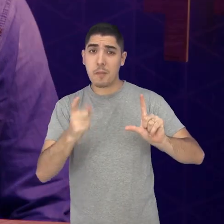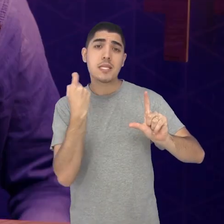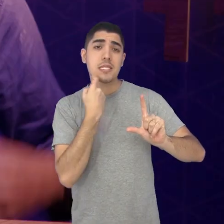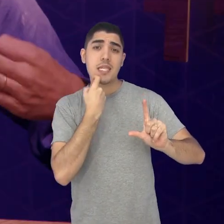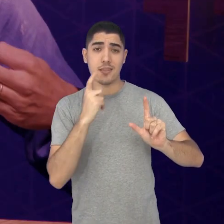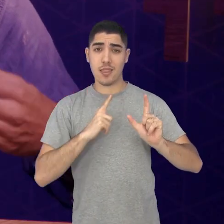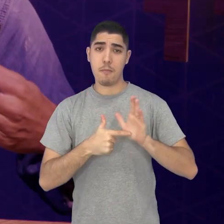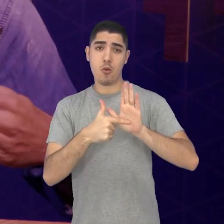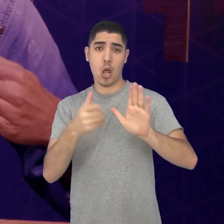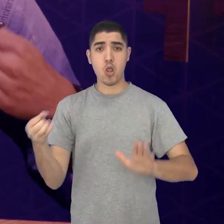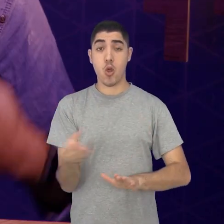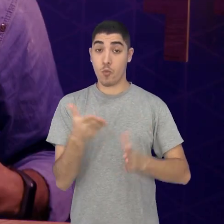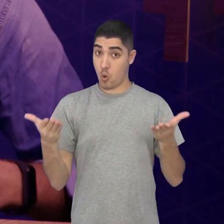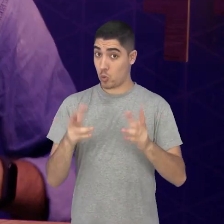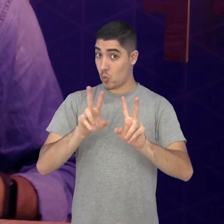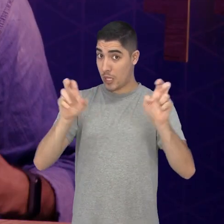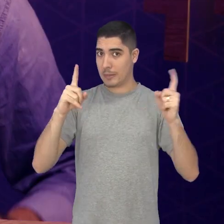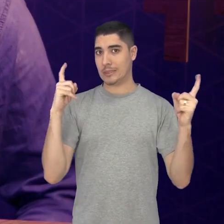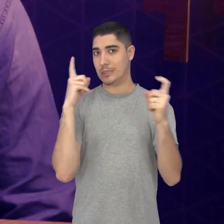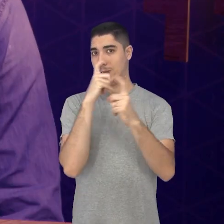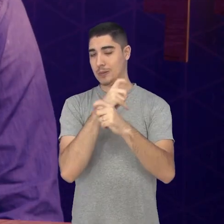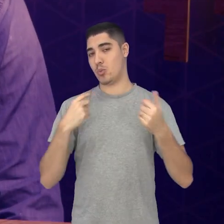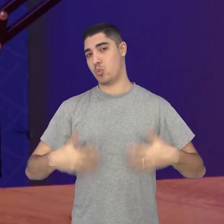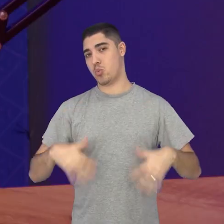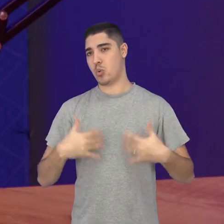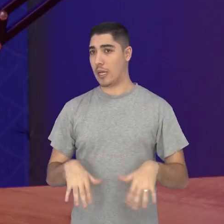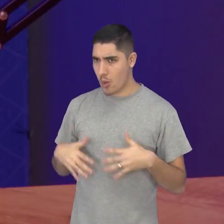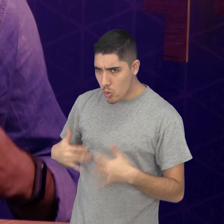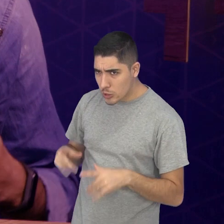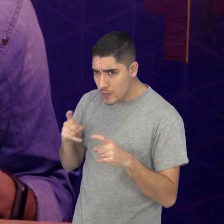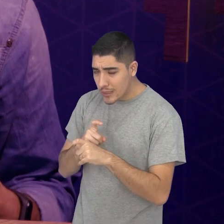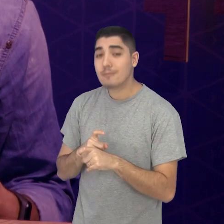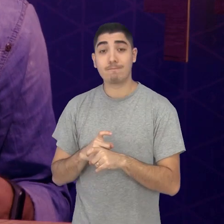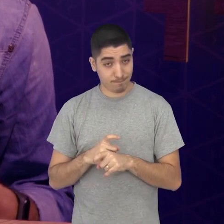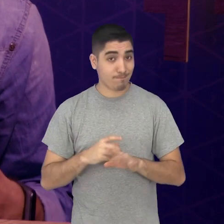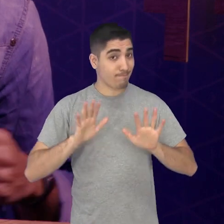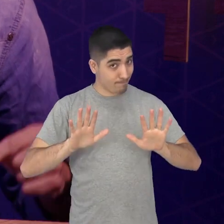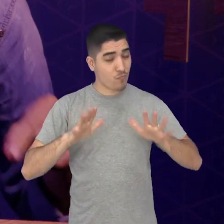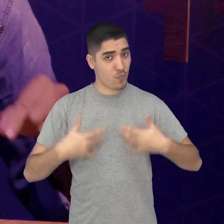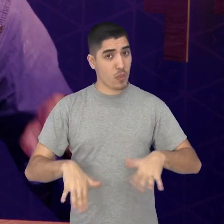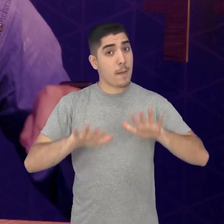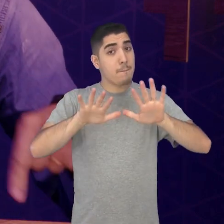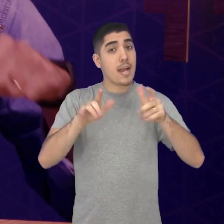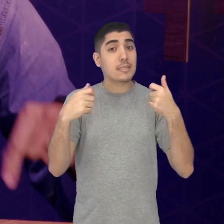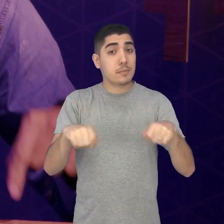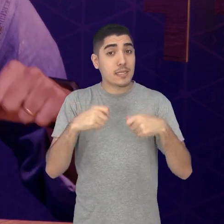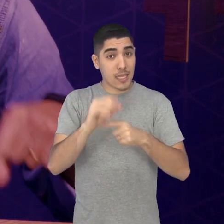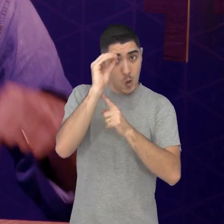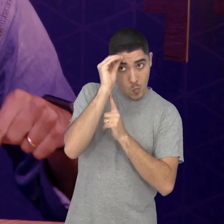novo. E hoje a gente vai falar de um tema complexo. Muito complexo. Complexo, deveras complexo aqui. Mas a gente tem que